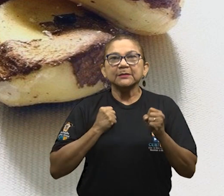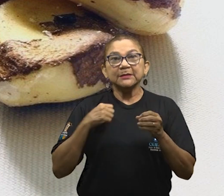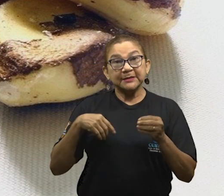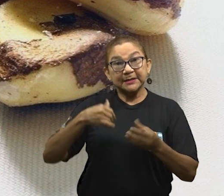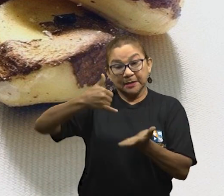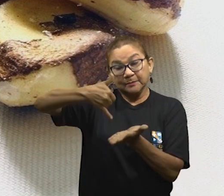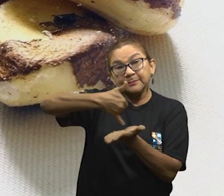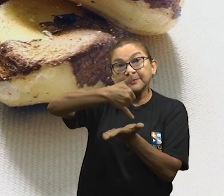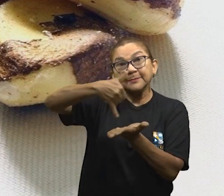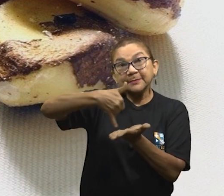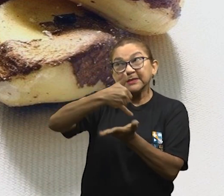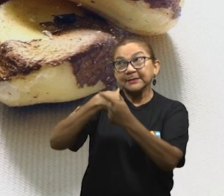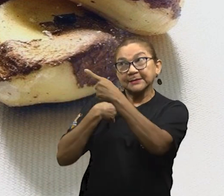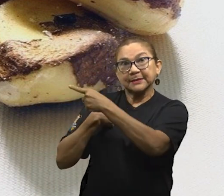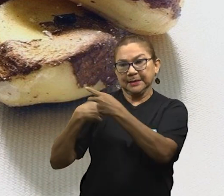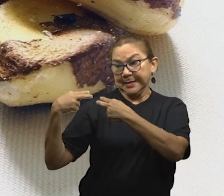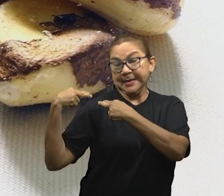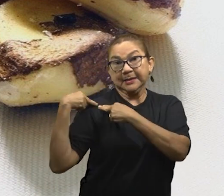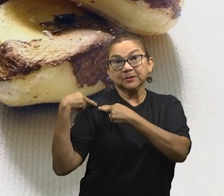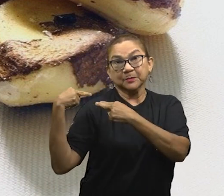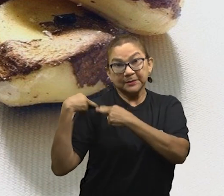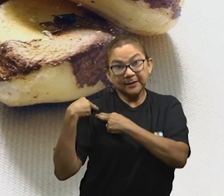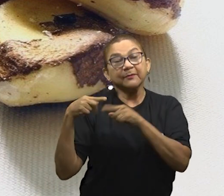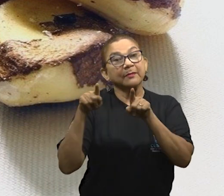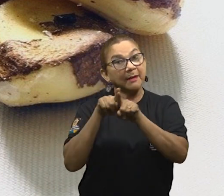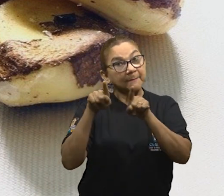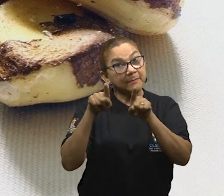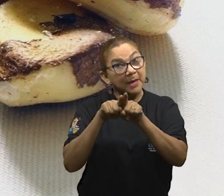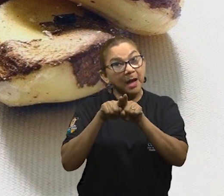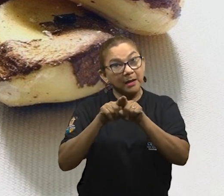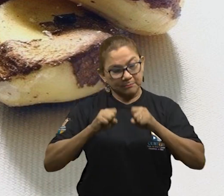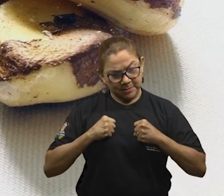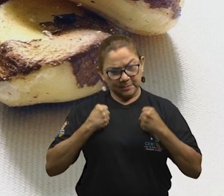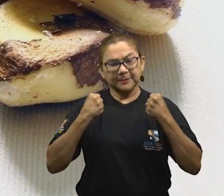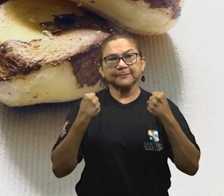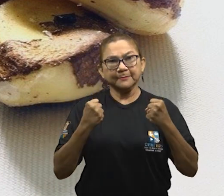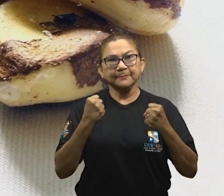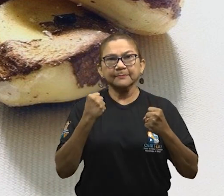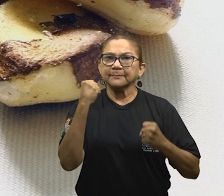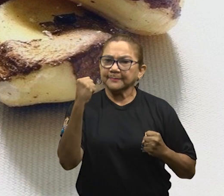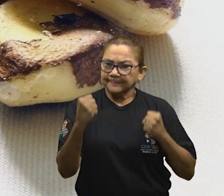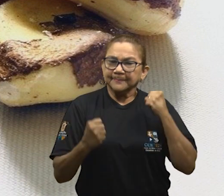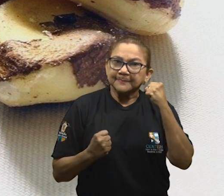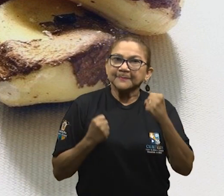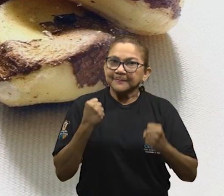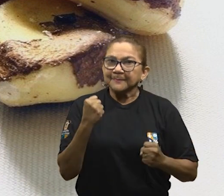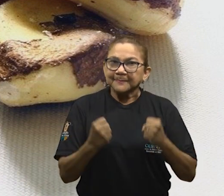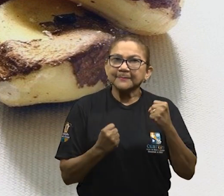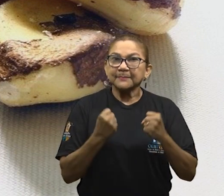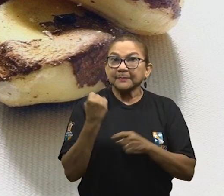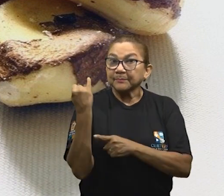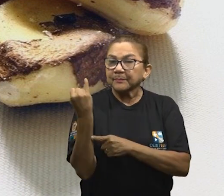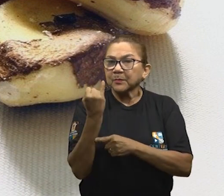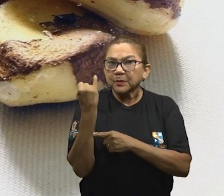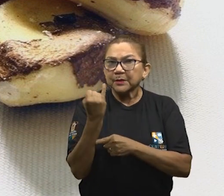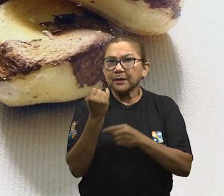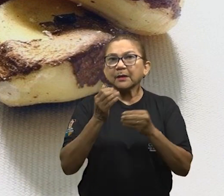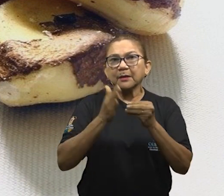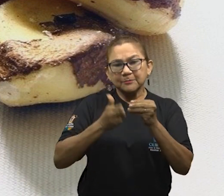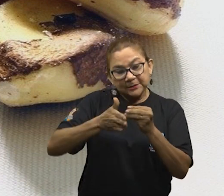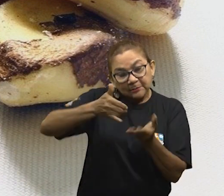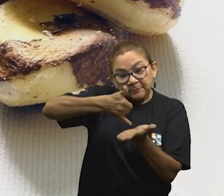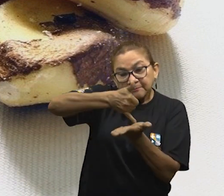são responsáveis pela produção de energia também. No entanto, a energia produzida por eles é armazenada na